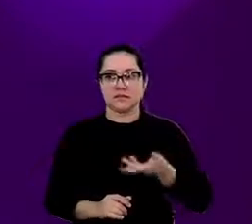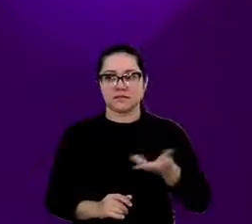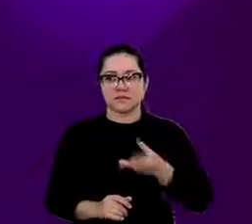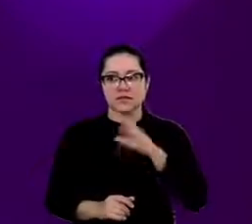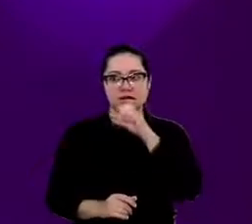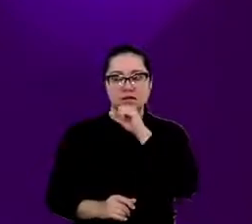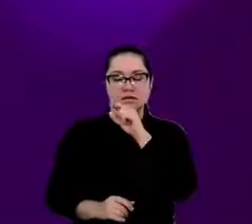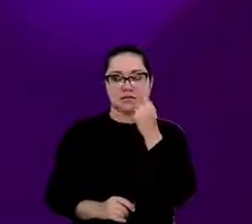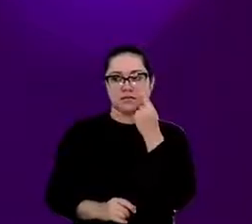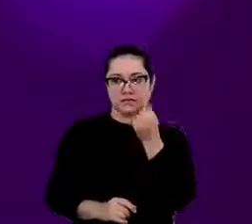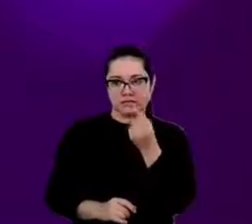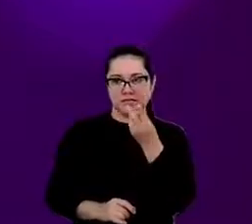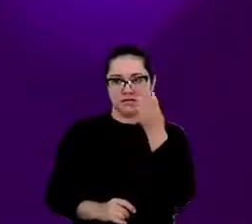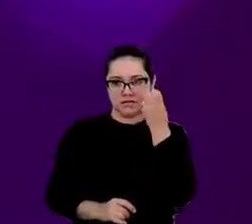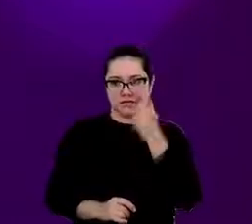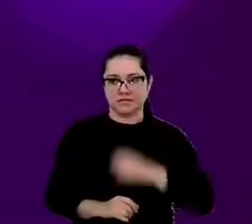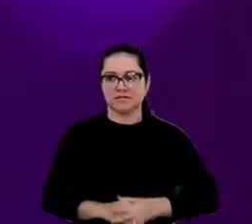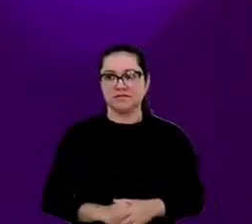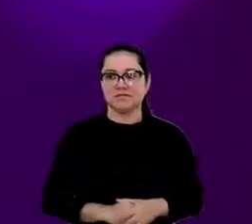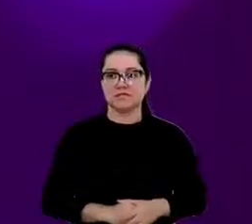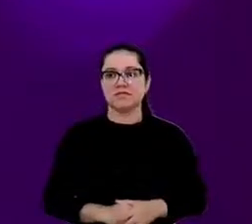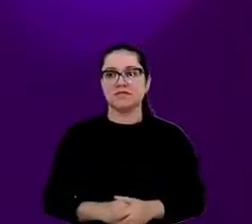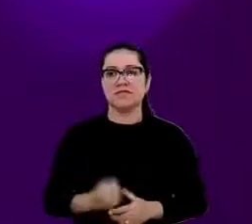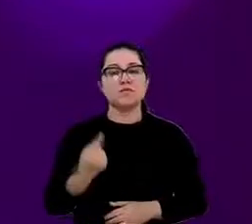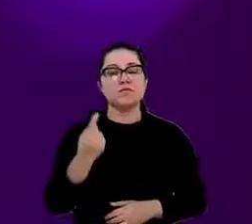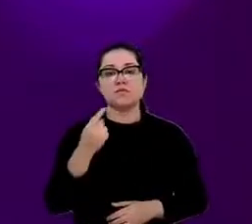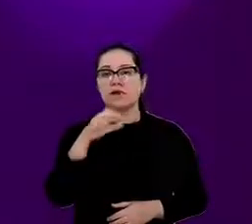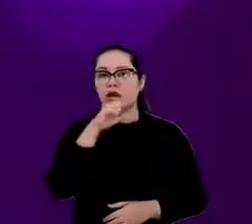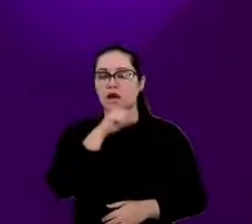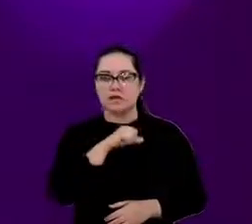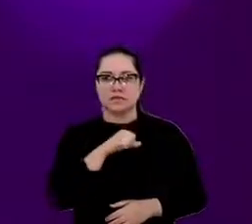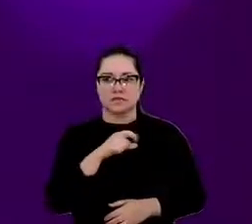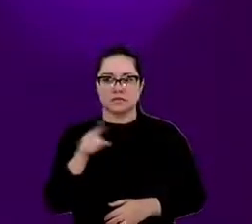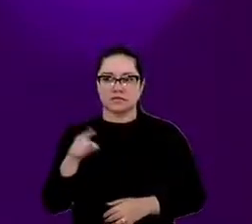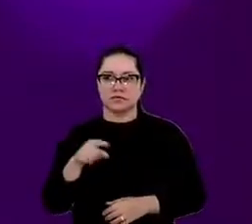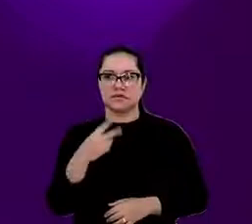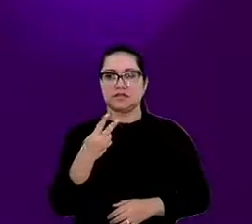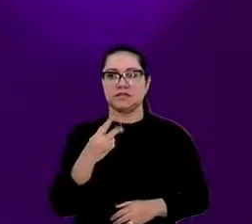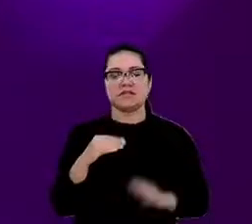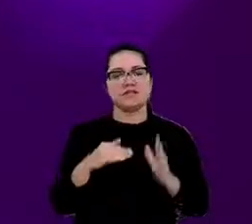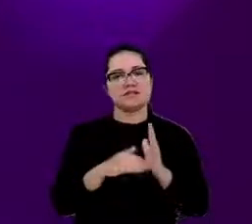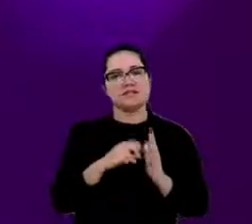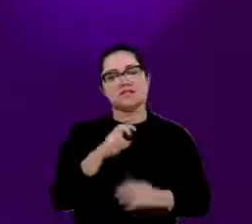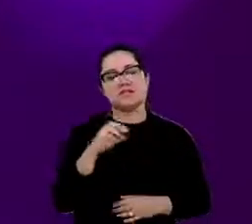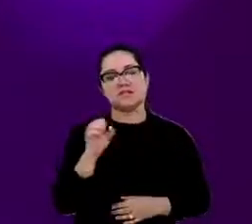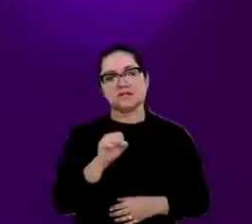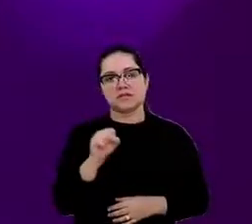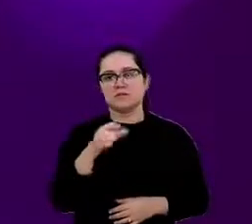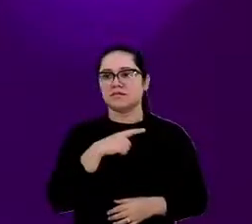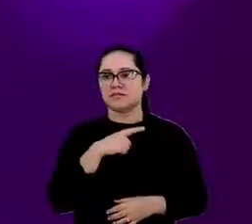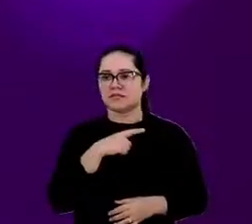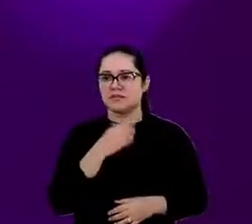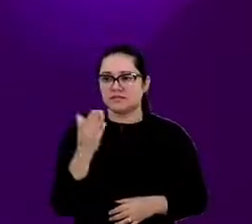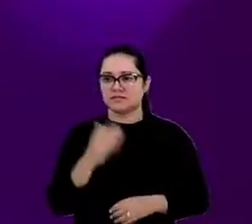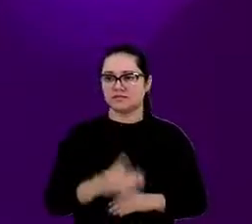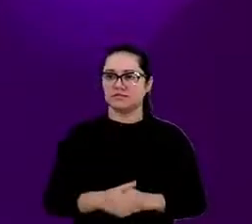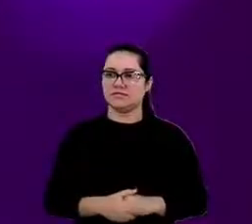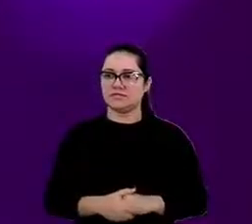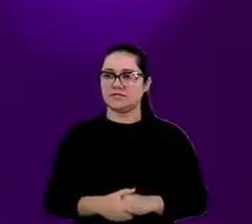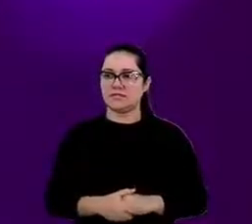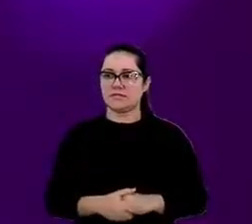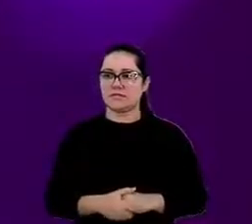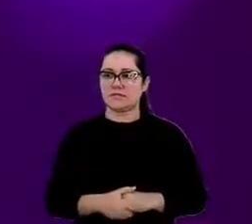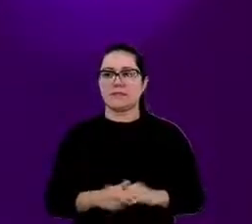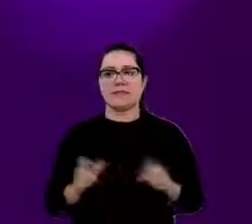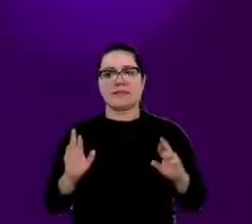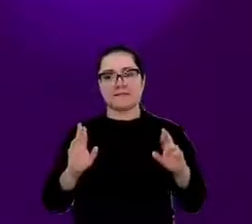senhores estão vendo. Basta uma injeção coronária vigorosa, que dura 3 a 5 segundos, que você adquire toda a imagem, e essa diferenciação